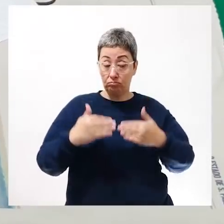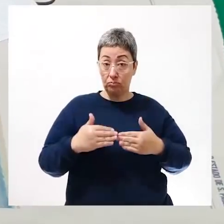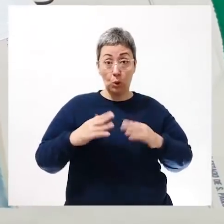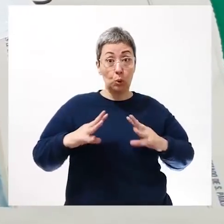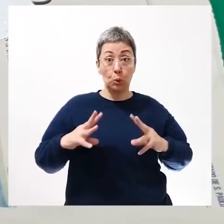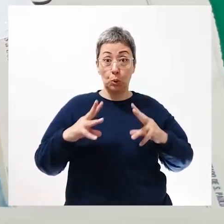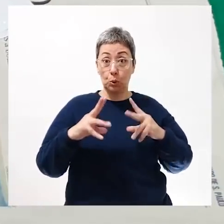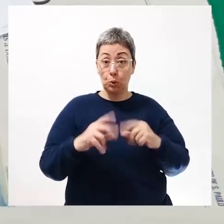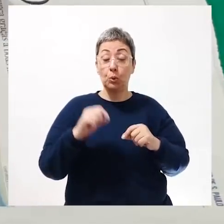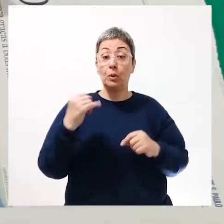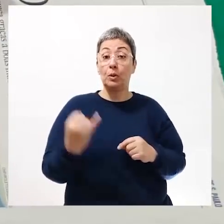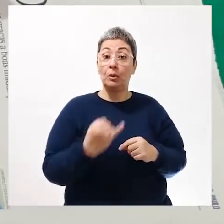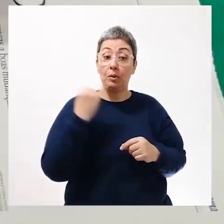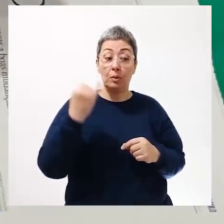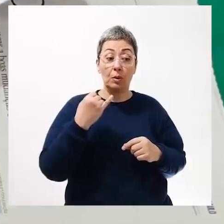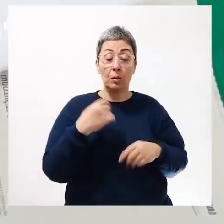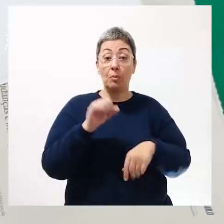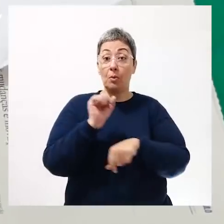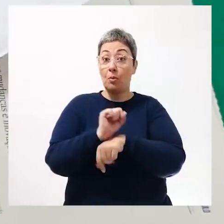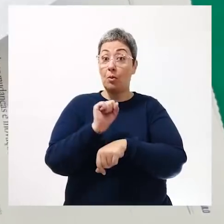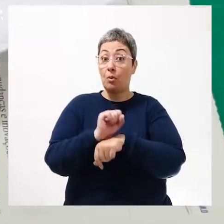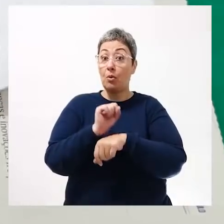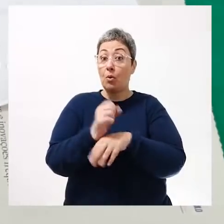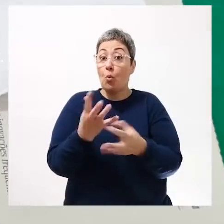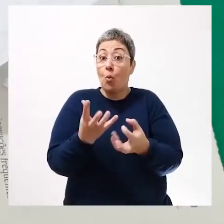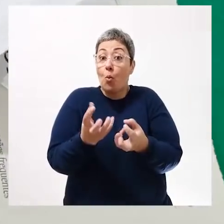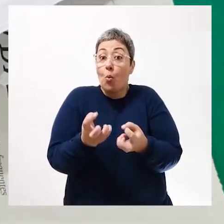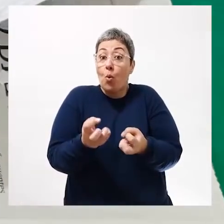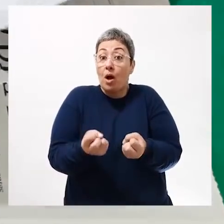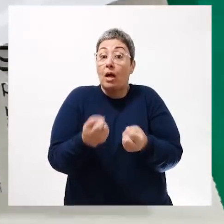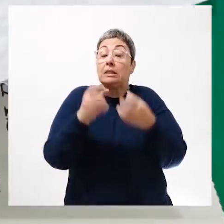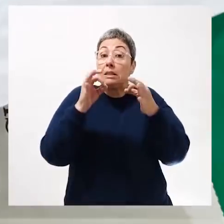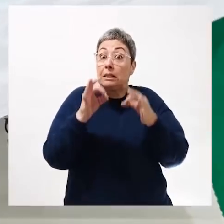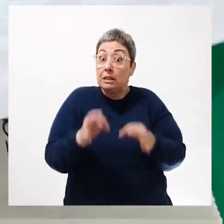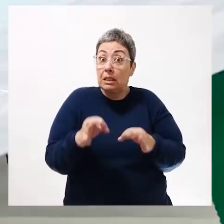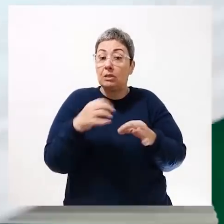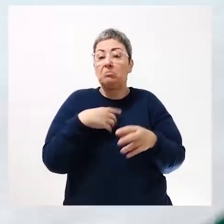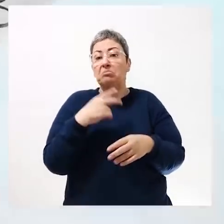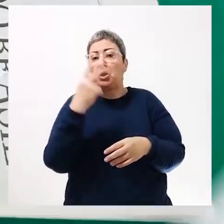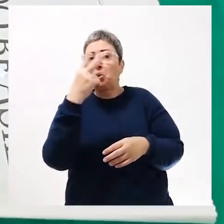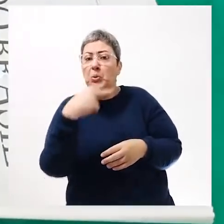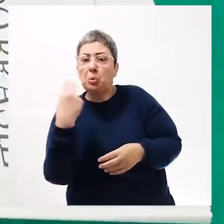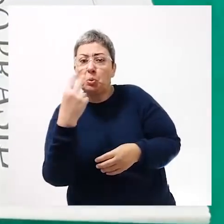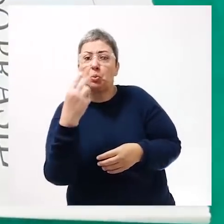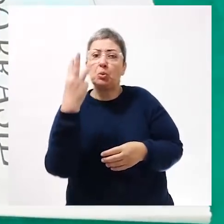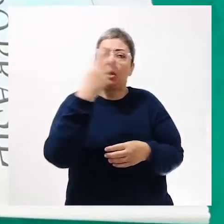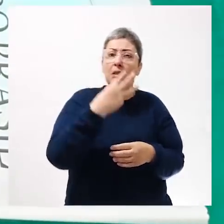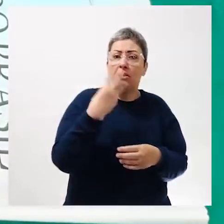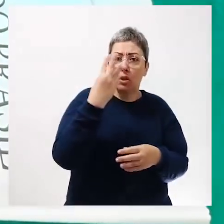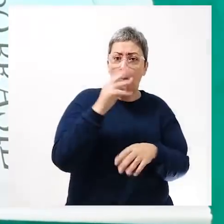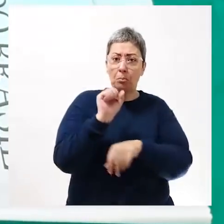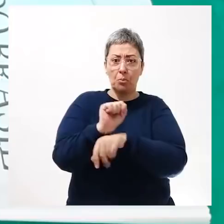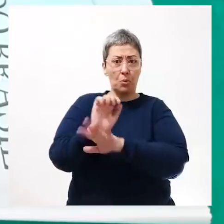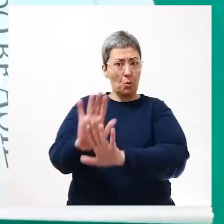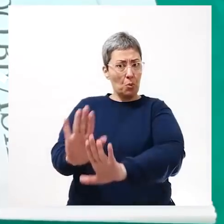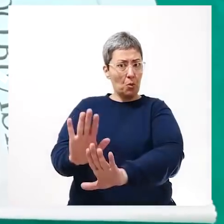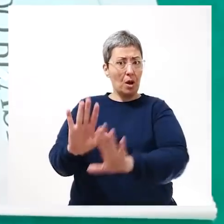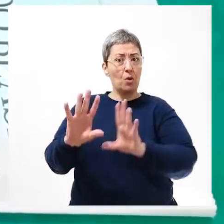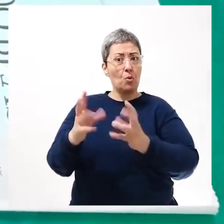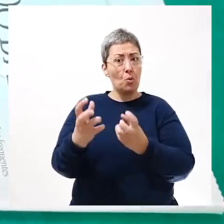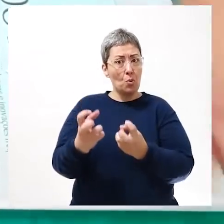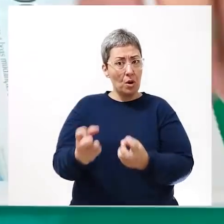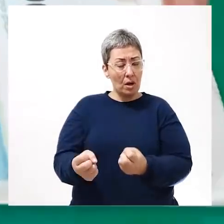o final. O que é importante? Deixa secar essa cola, secar bem. De 2 a 3 horas,